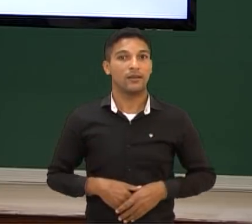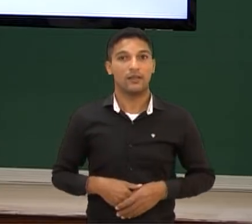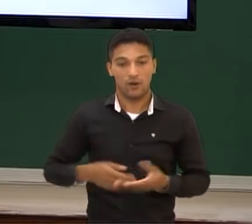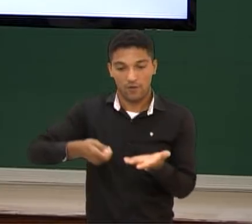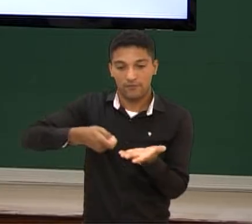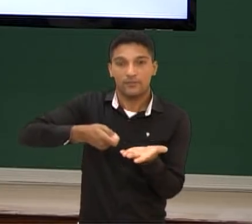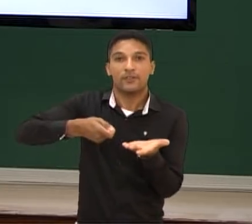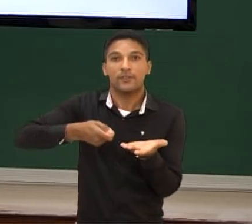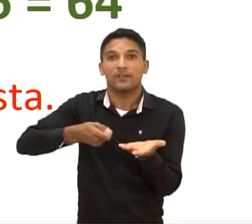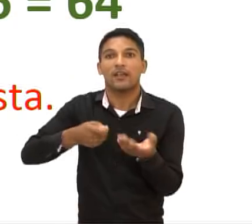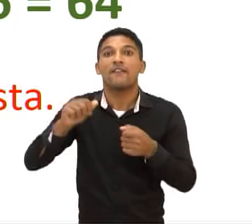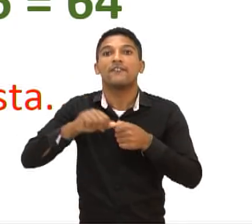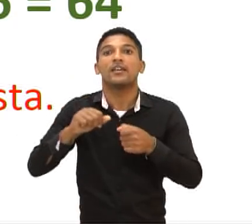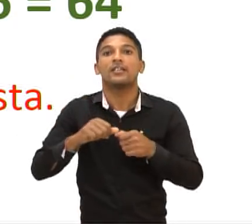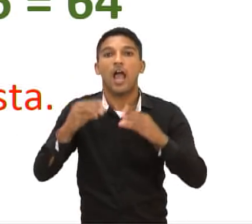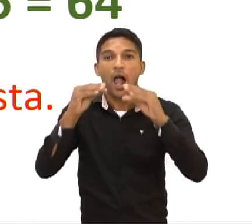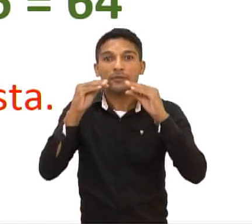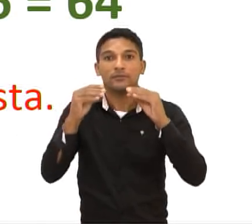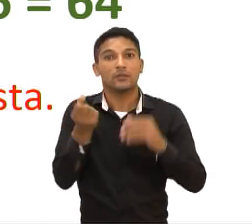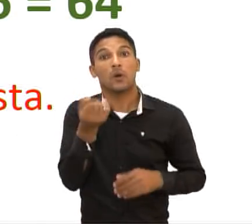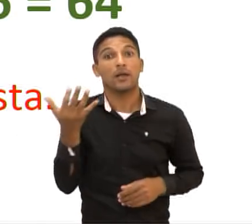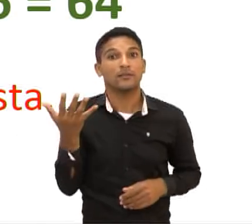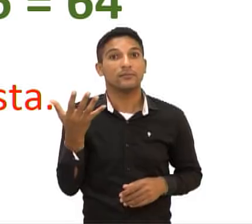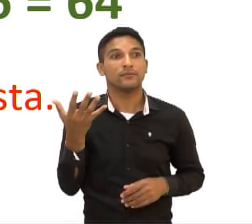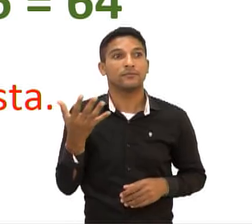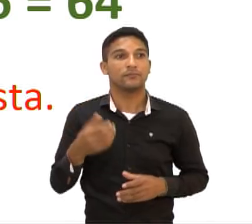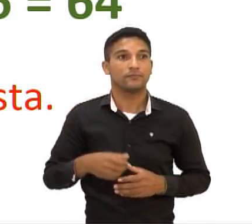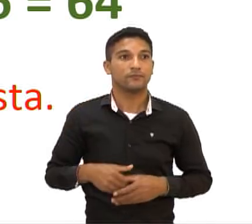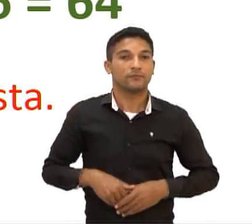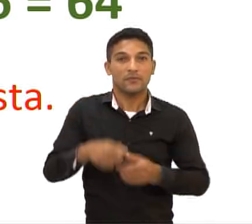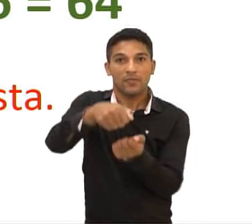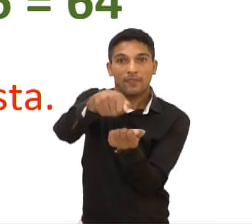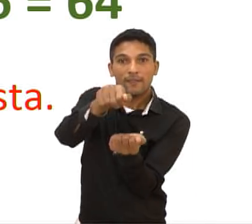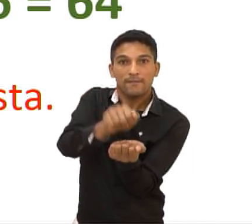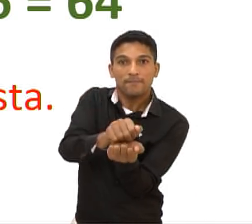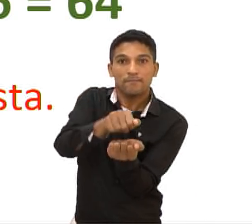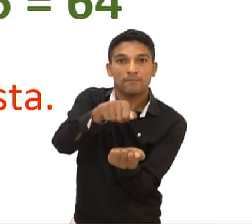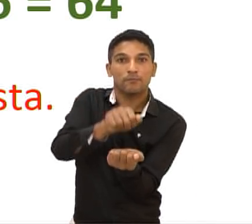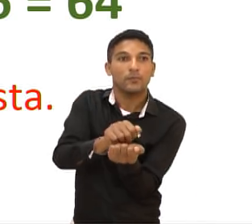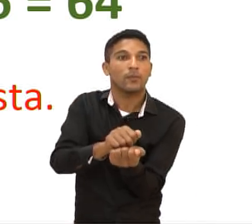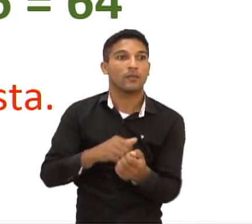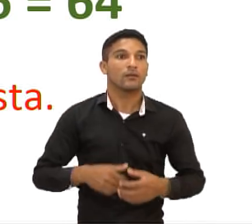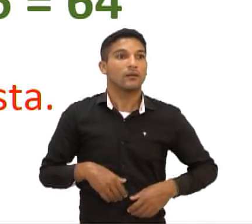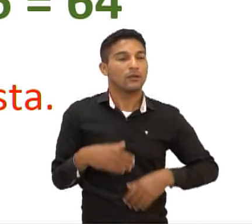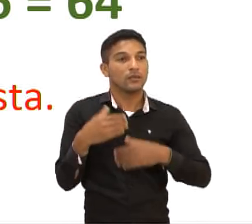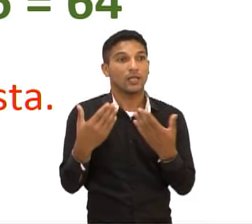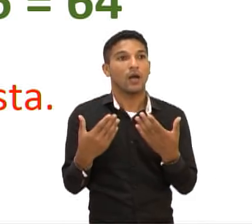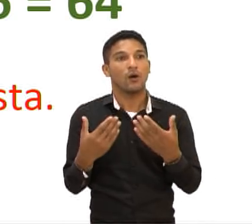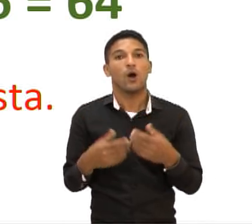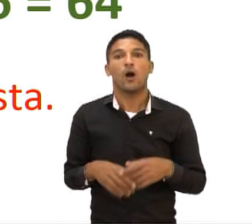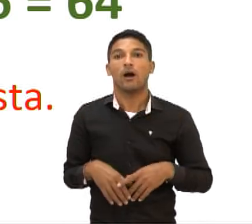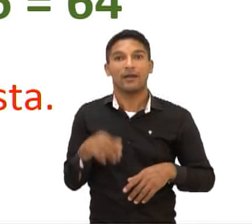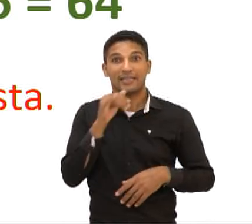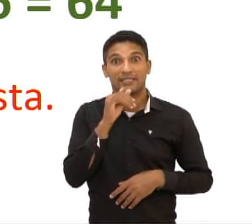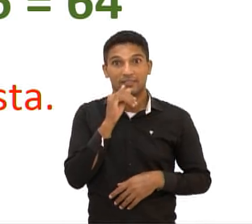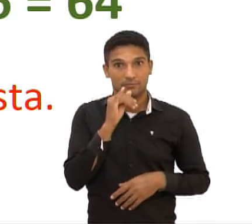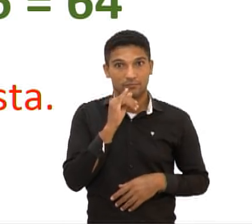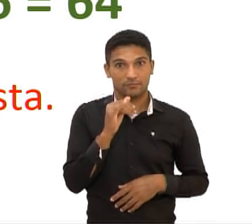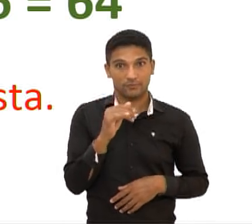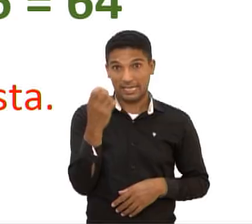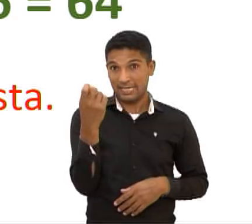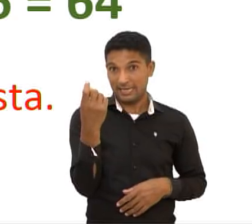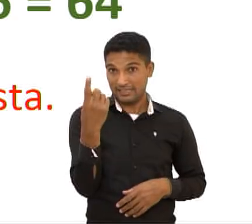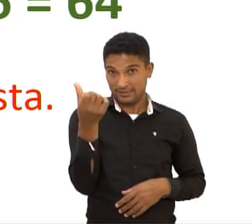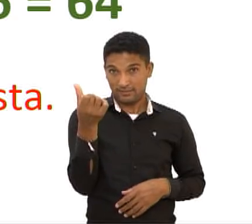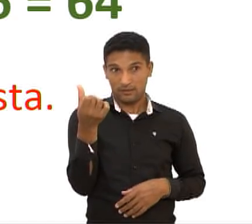em partes, né? Então, nós estudamos ali no probleminha que uma parte equivalia a 1/4.